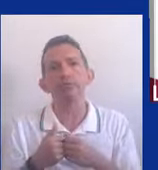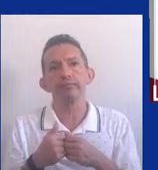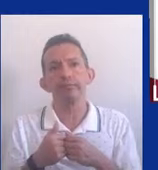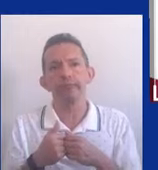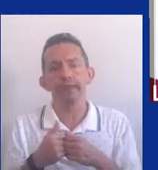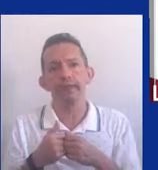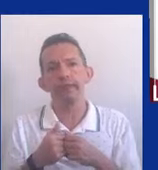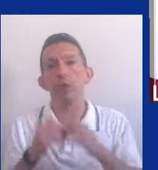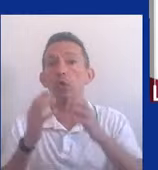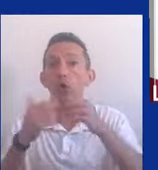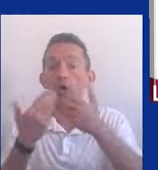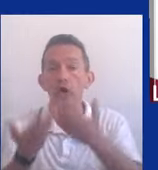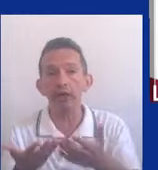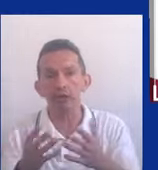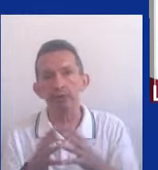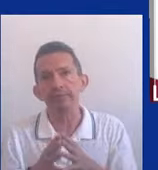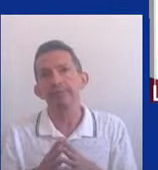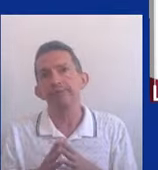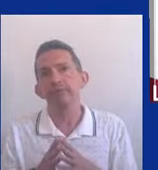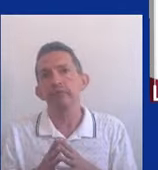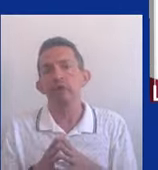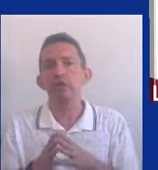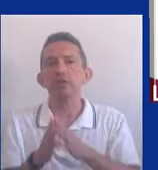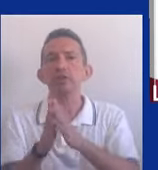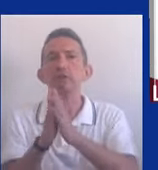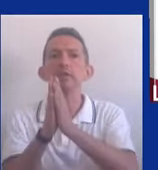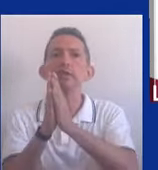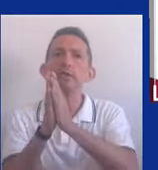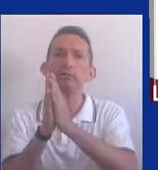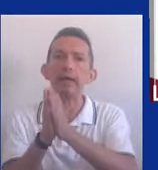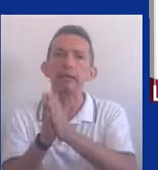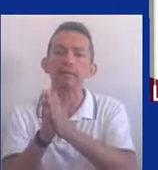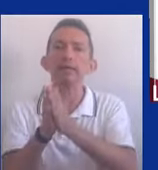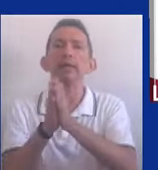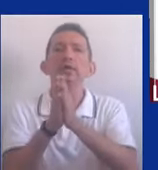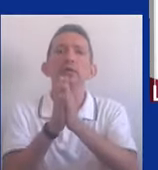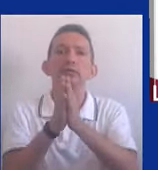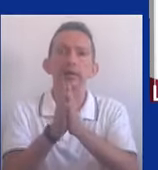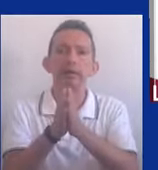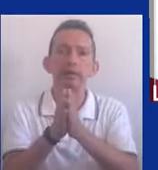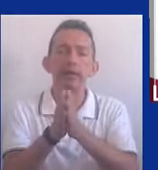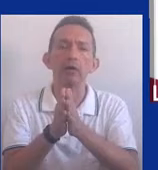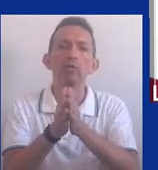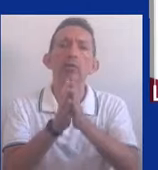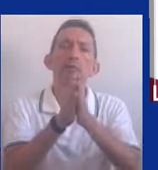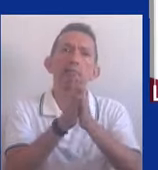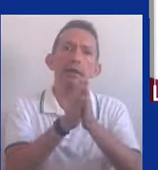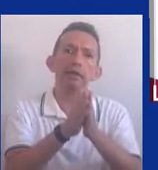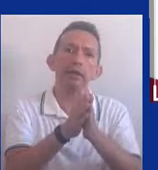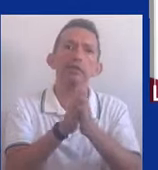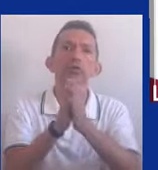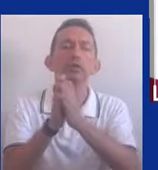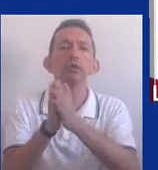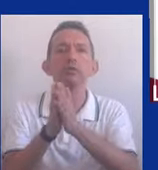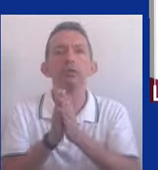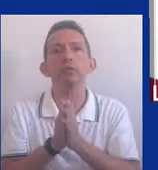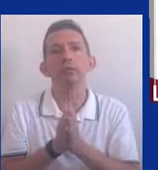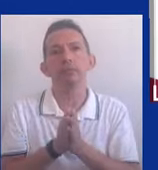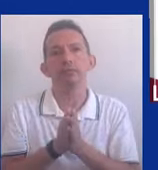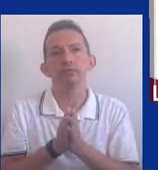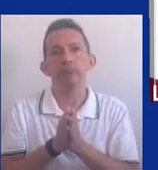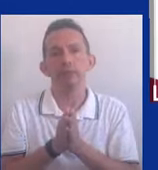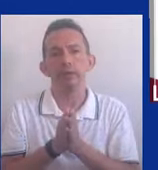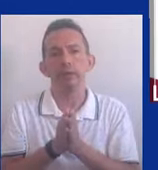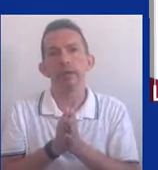gelatinoso, tá, que é o coloide, é o que a gente chama de citoplasma fundamental, matriz ou